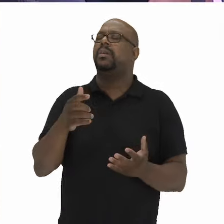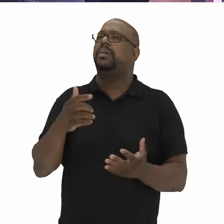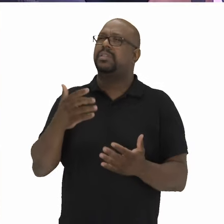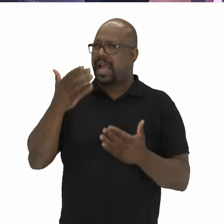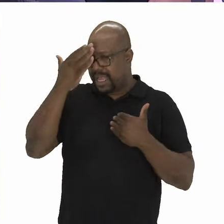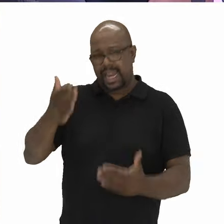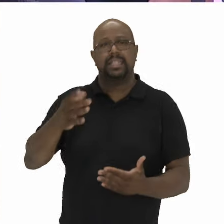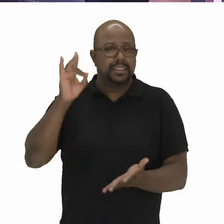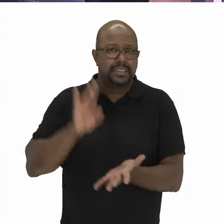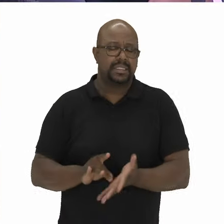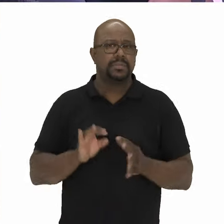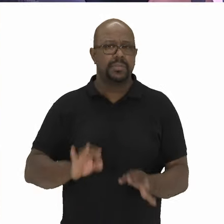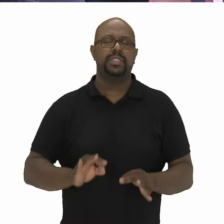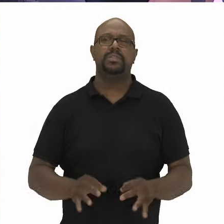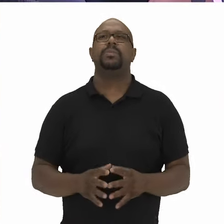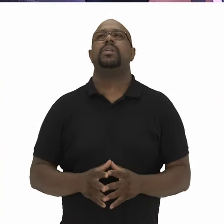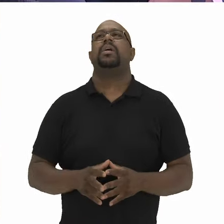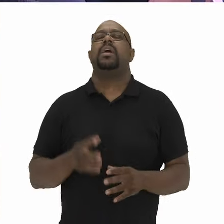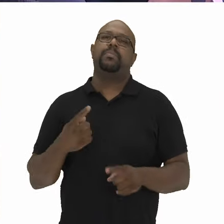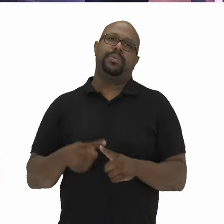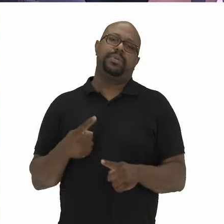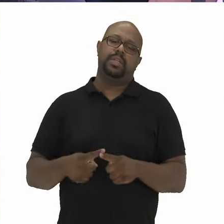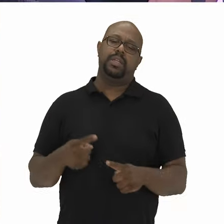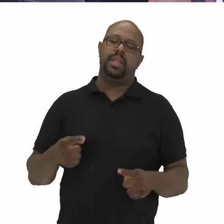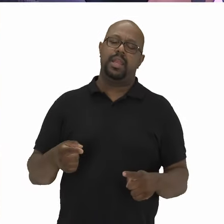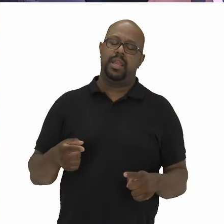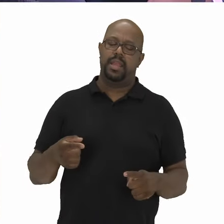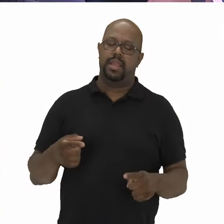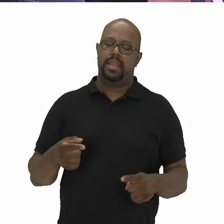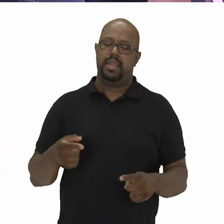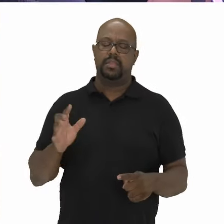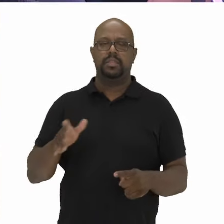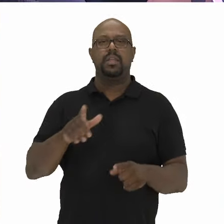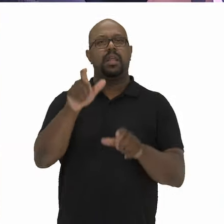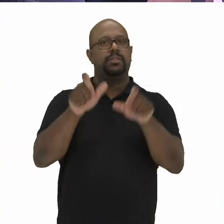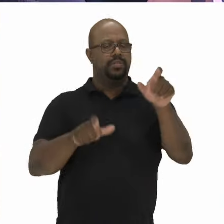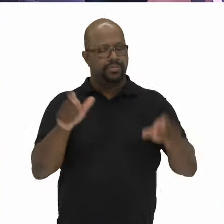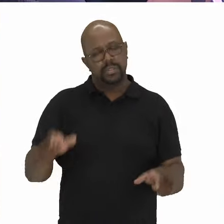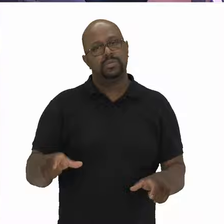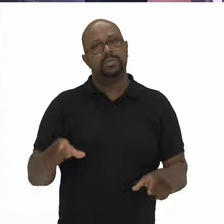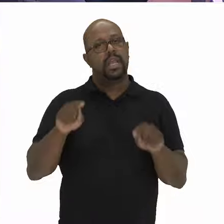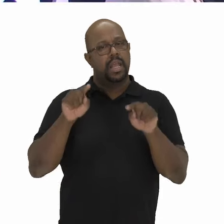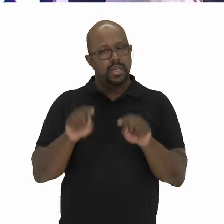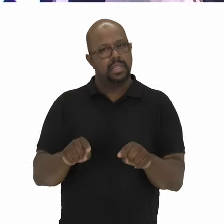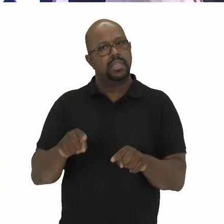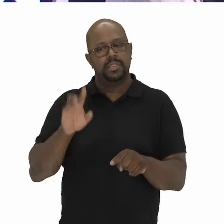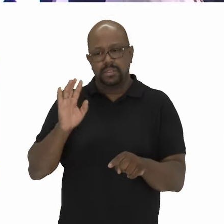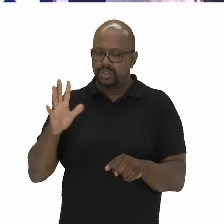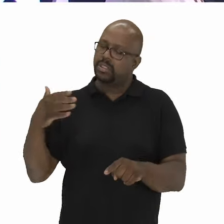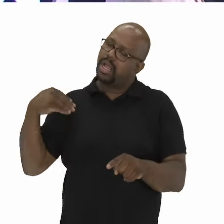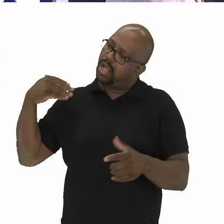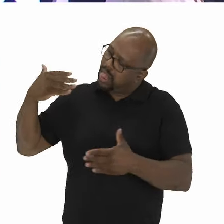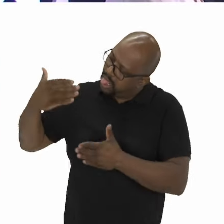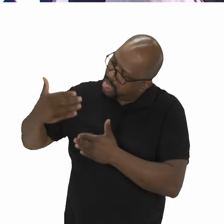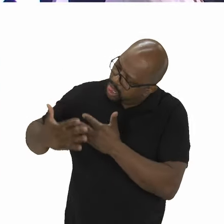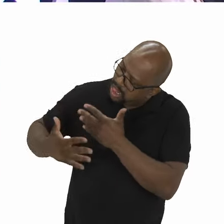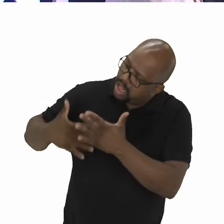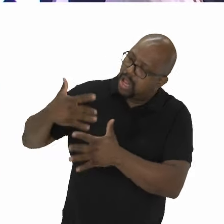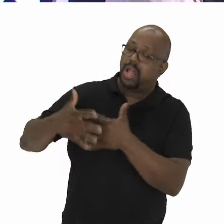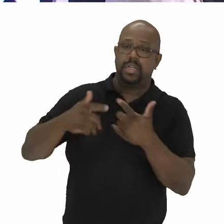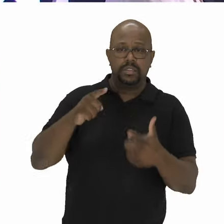ficam agradecidas mesmo né por terem eh eh indivíduos ali que trilharam